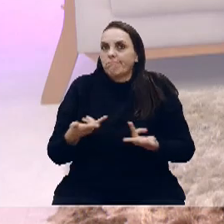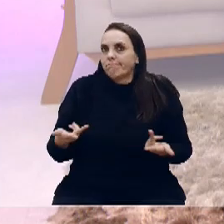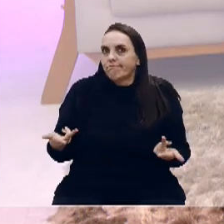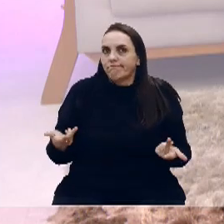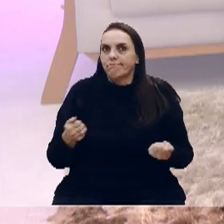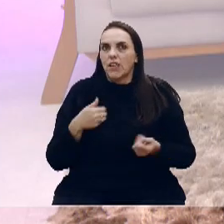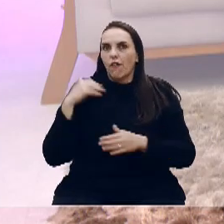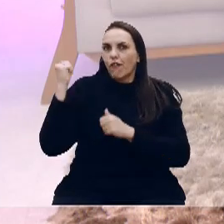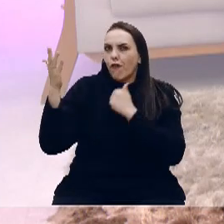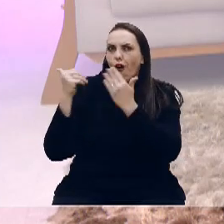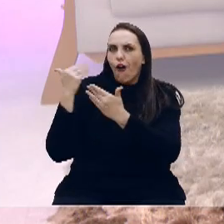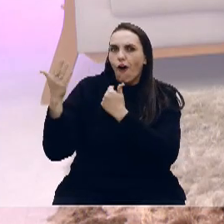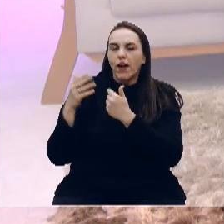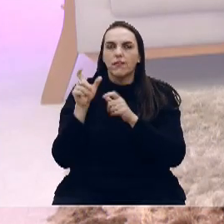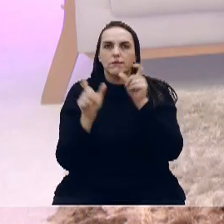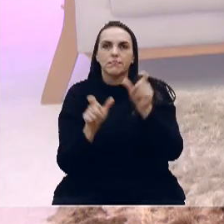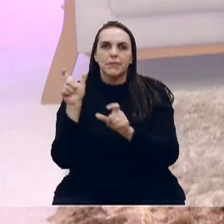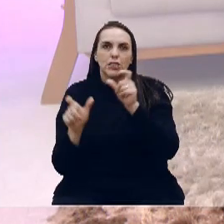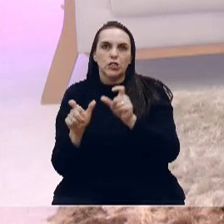com o público, né?